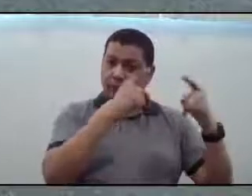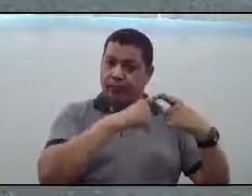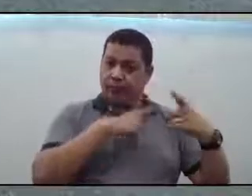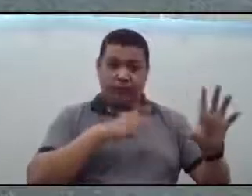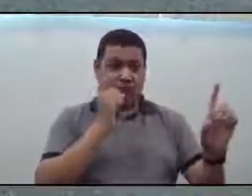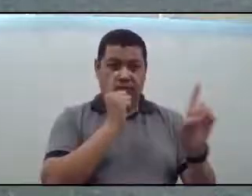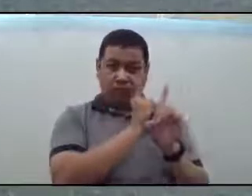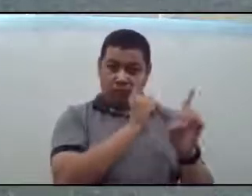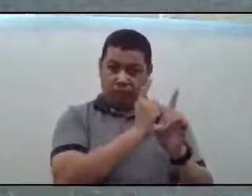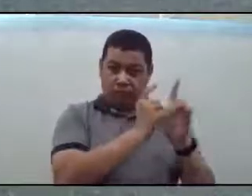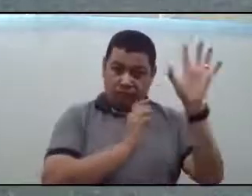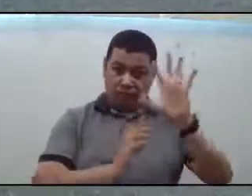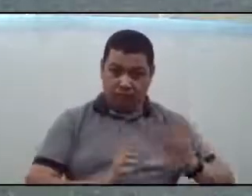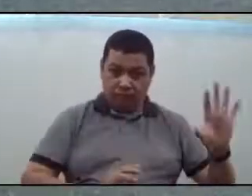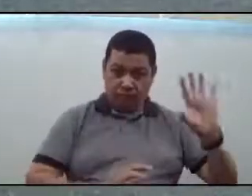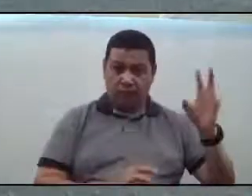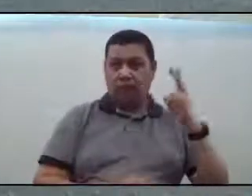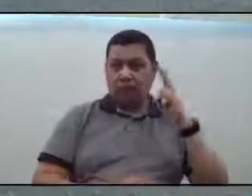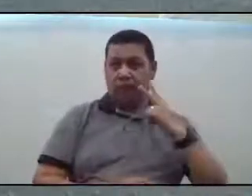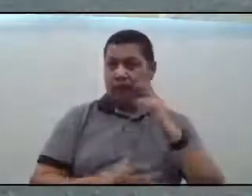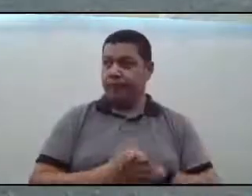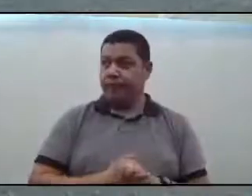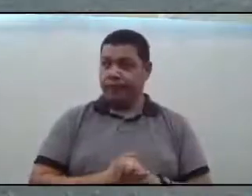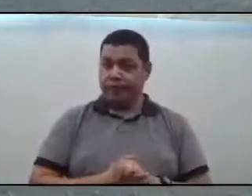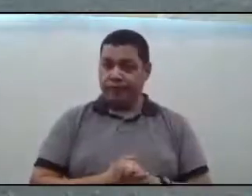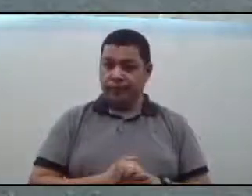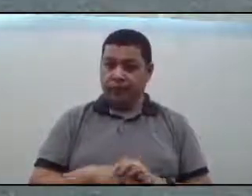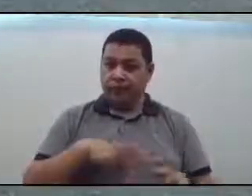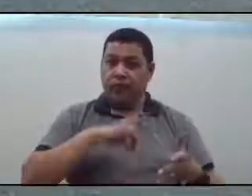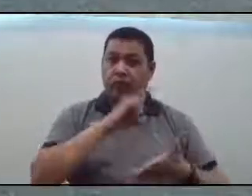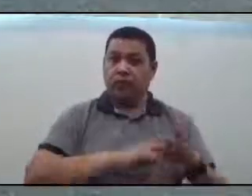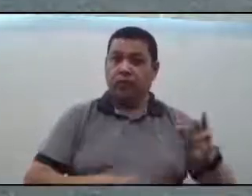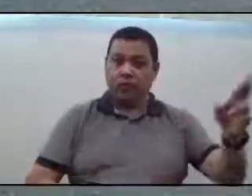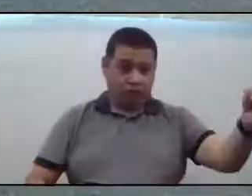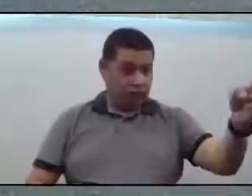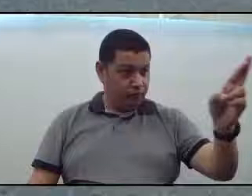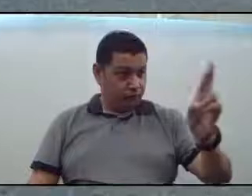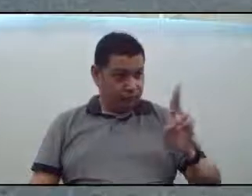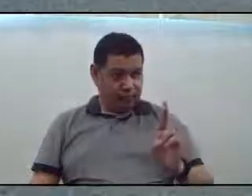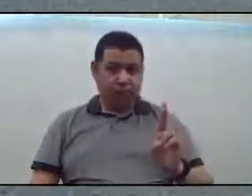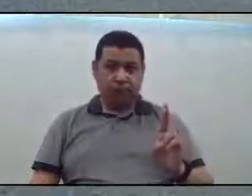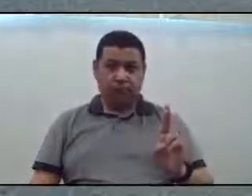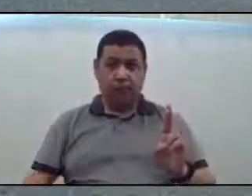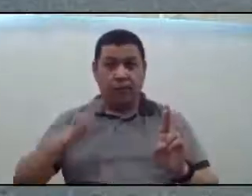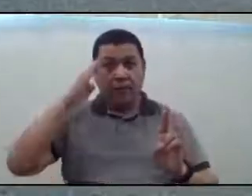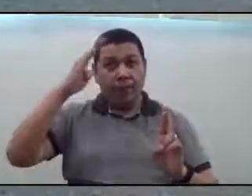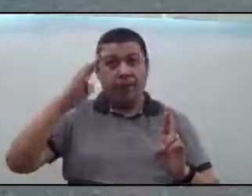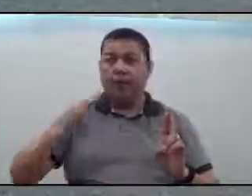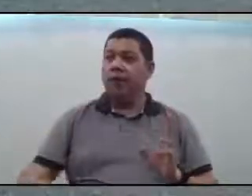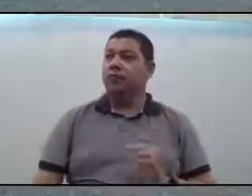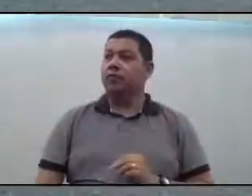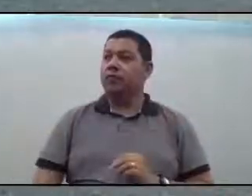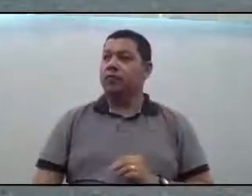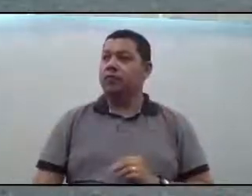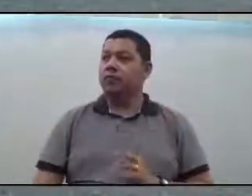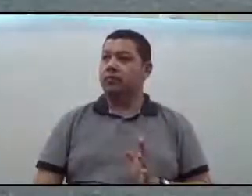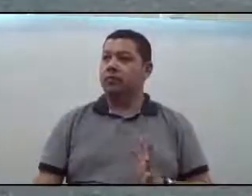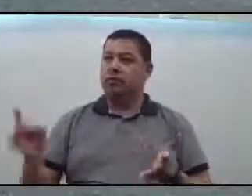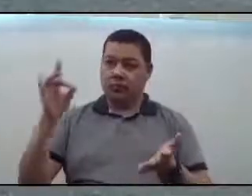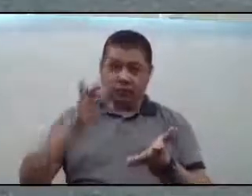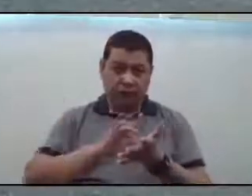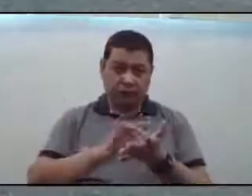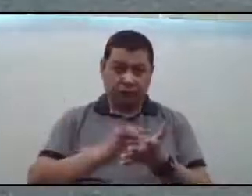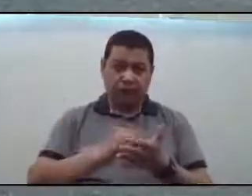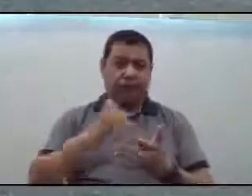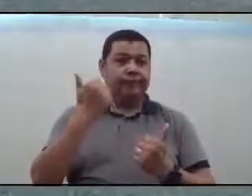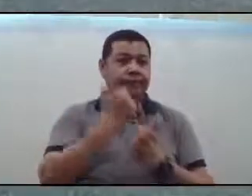encontro. Com essa resposta do gabinete do presidente, protocolei a moção de apelo no